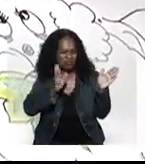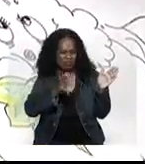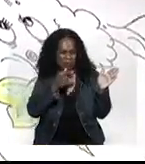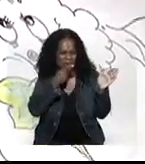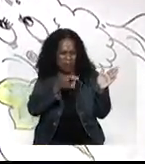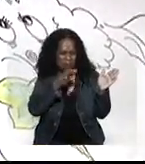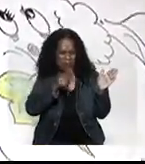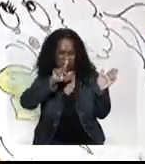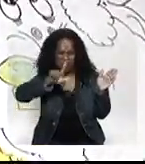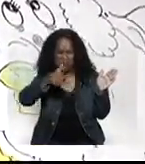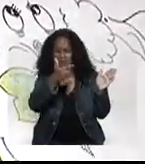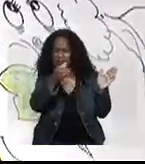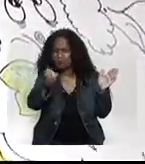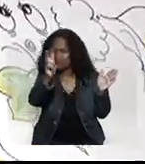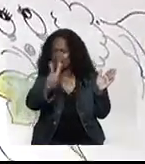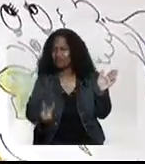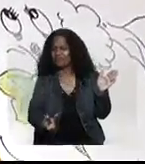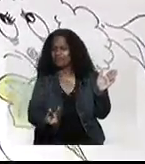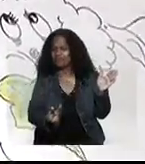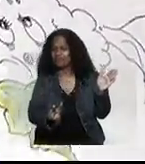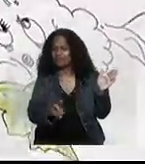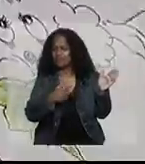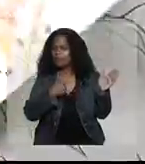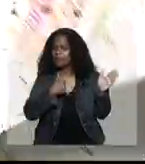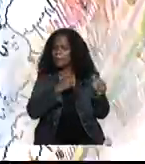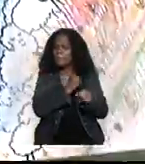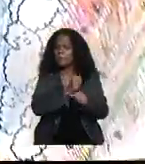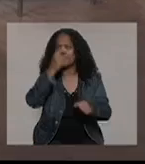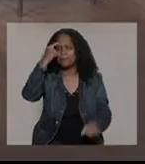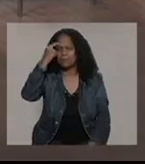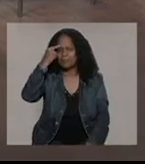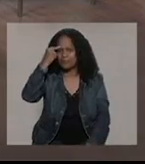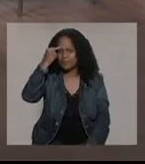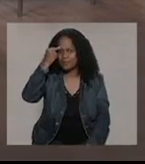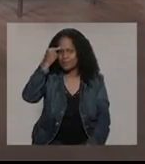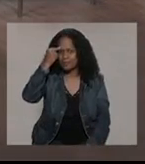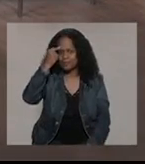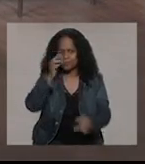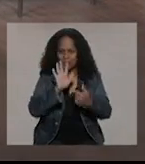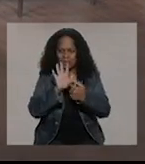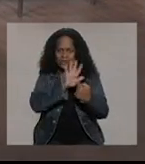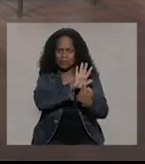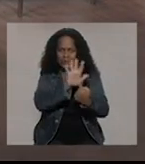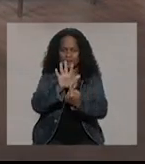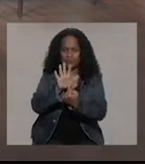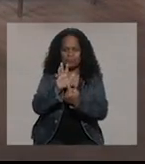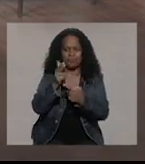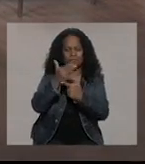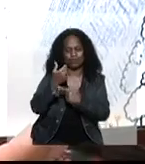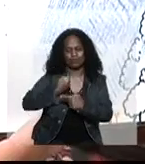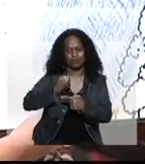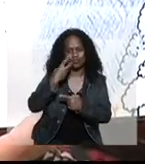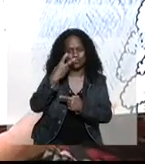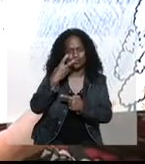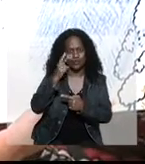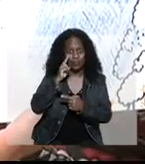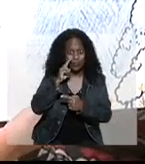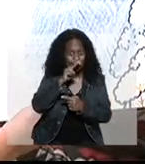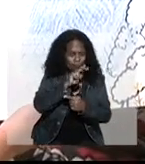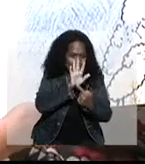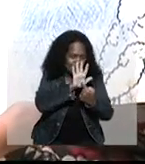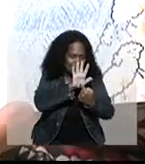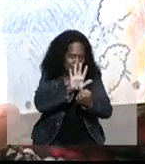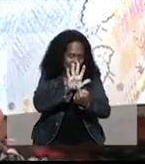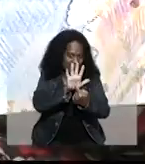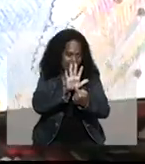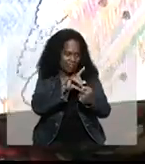lá, 100 mil vezes. E um dia eu parei para pensar e falei, cara, essa Vira história... um pouquinho melhor ali para a câmera 2, isso, para ele chegar aí, para a